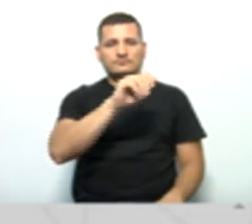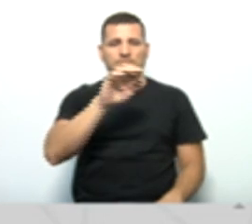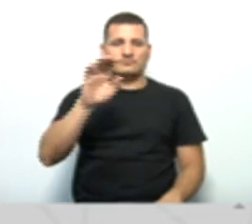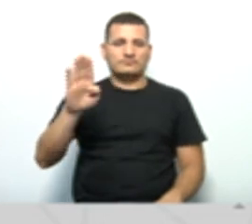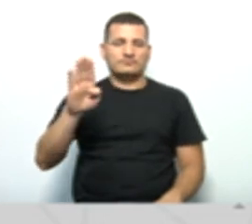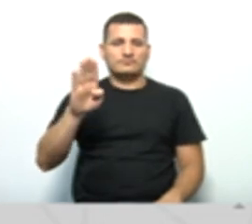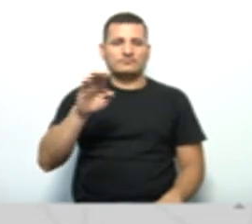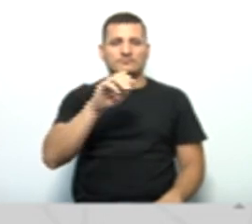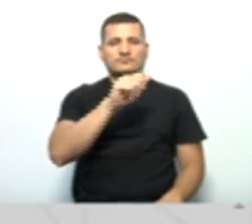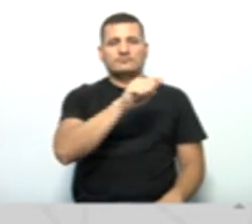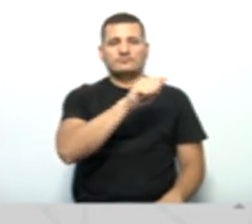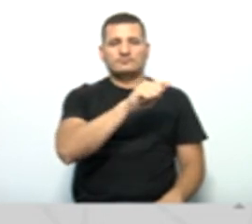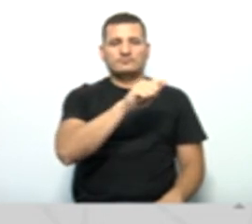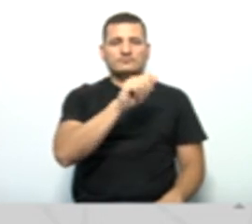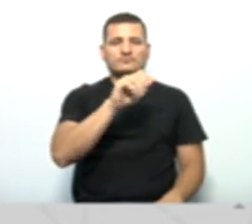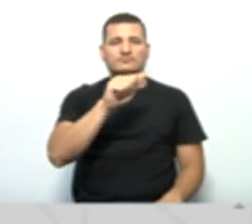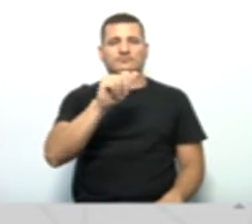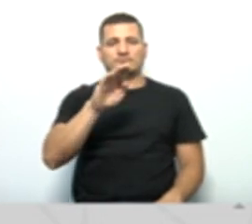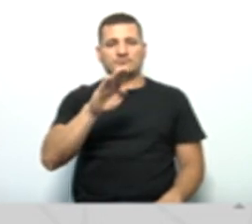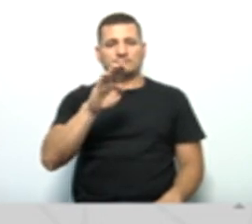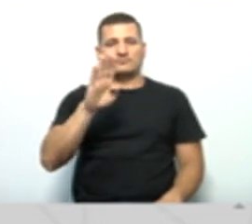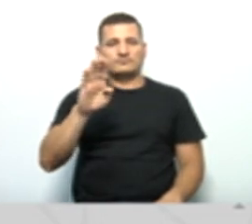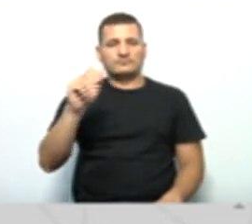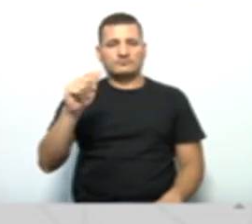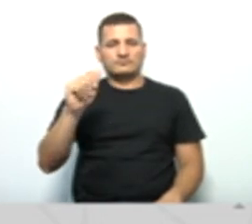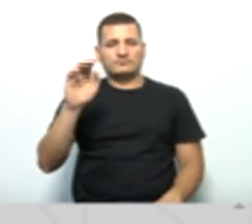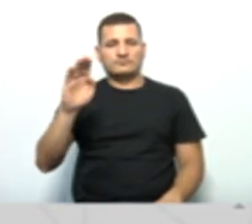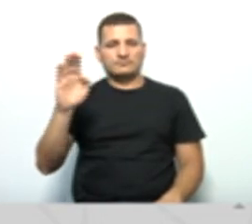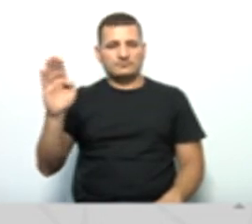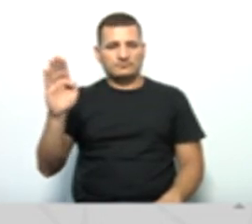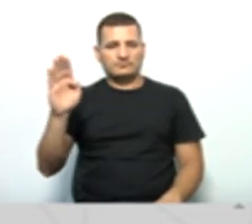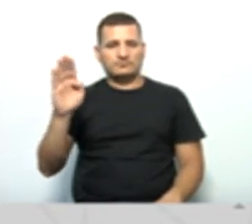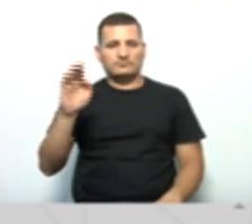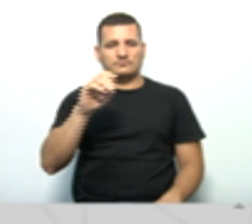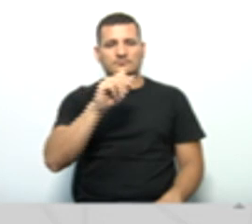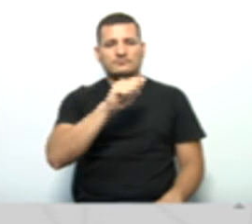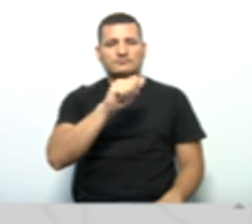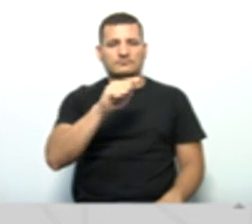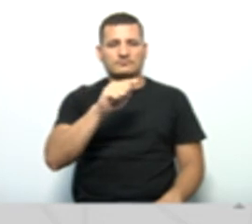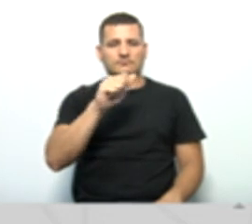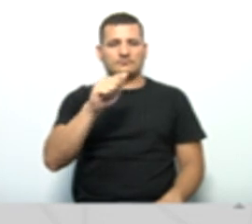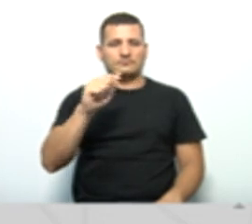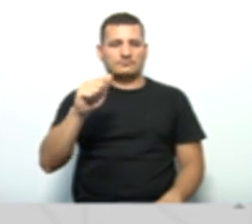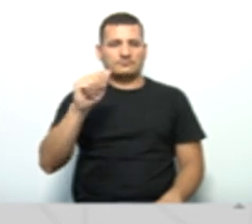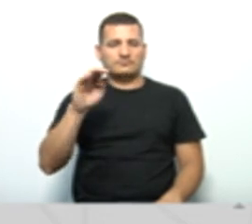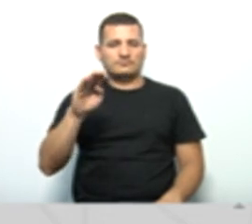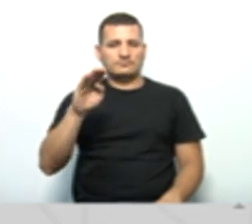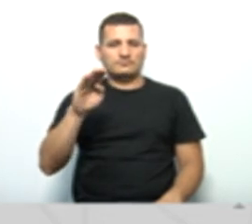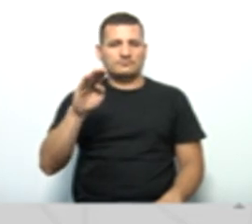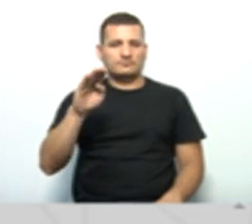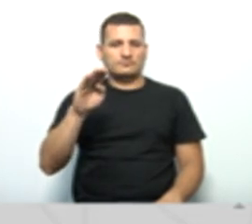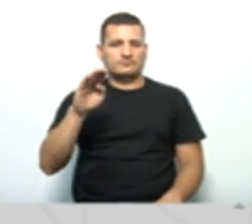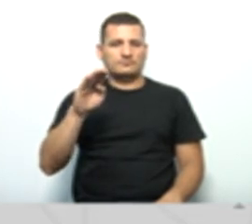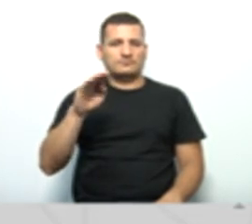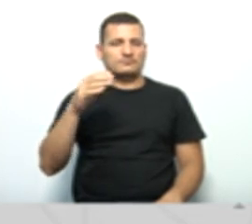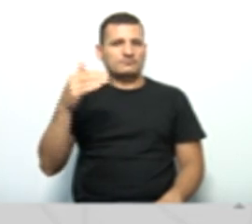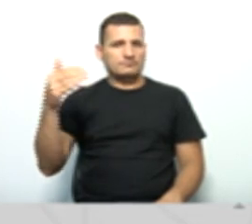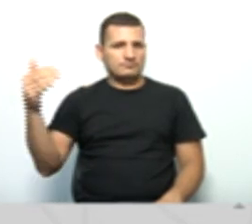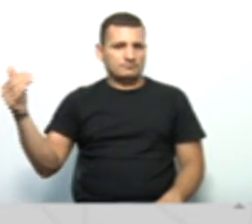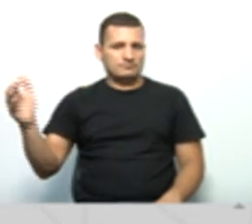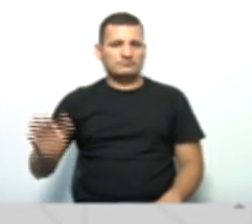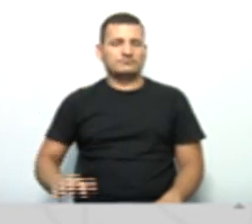AA temos o AA. E assim vai pelos outros, tá vendo? Aqui do B tem AB e aqui tem BA. E assim